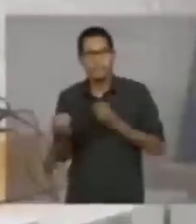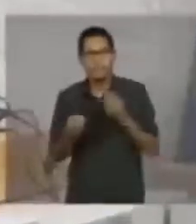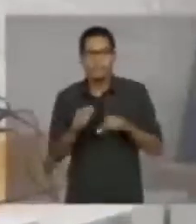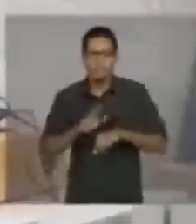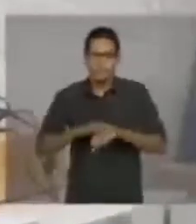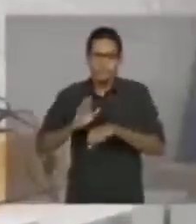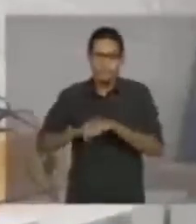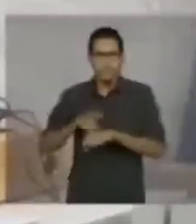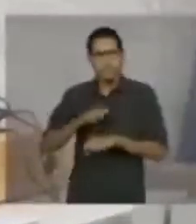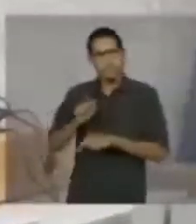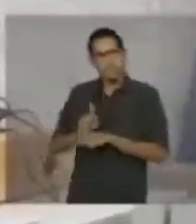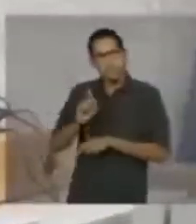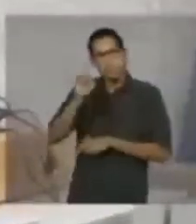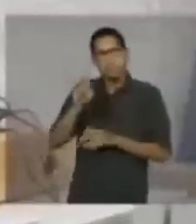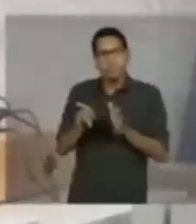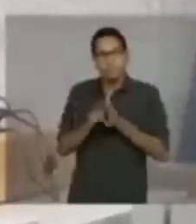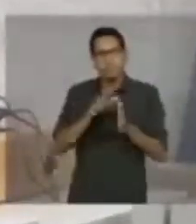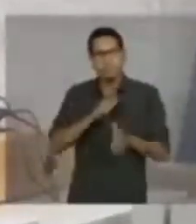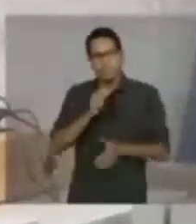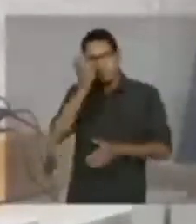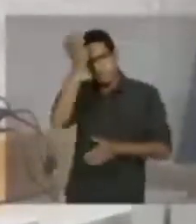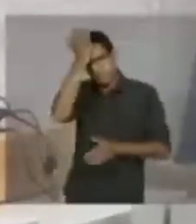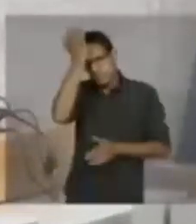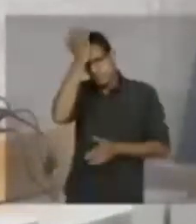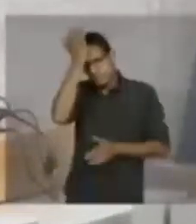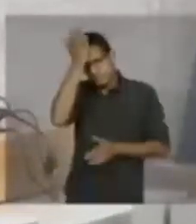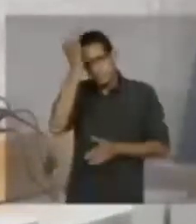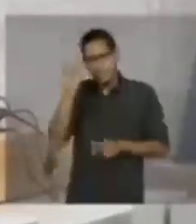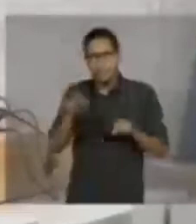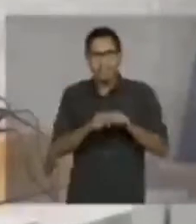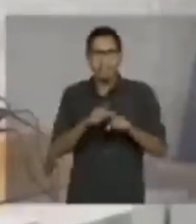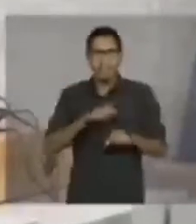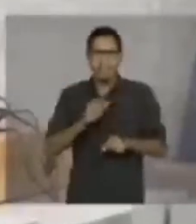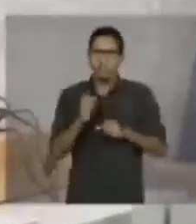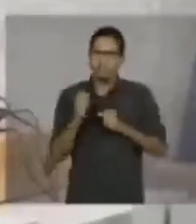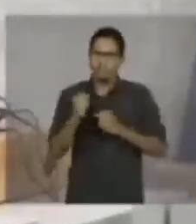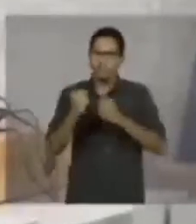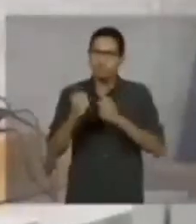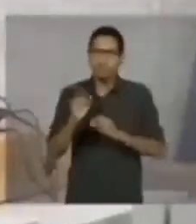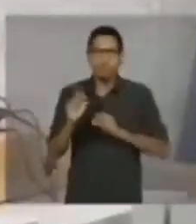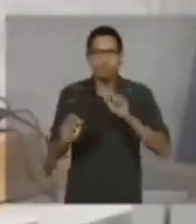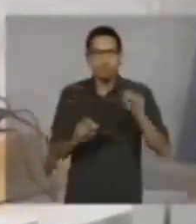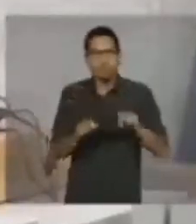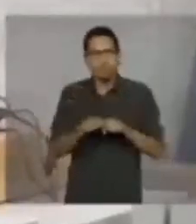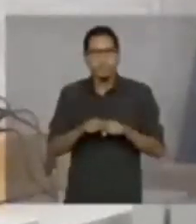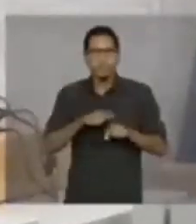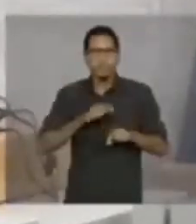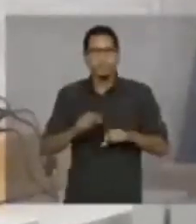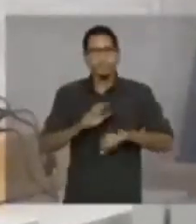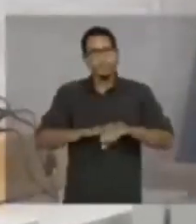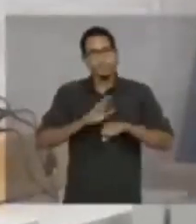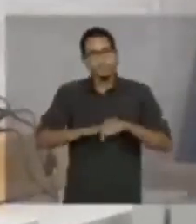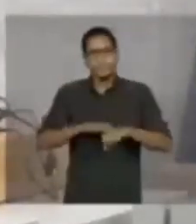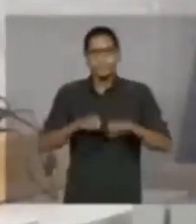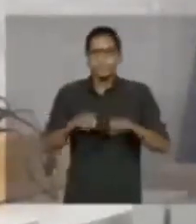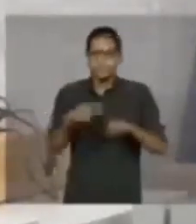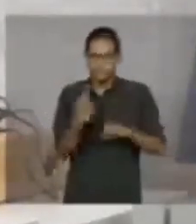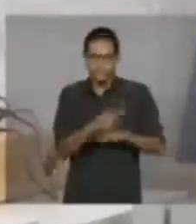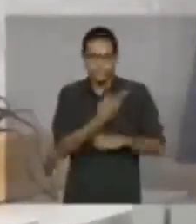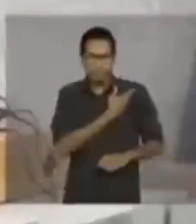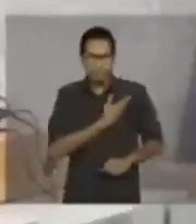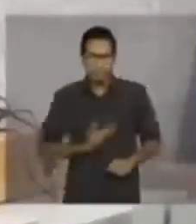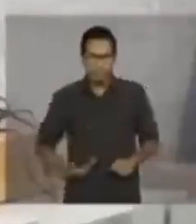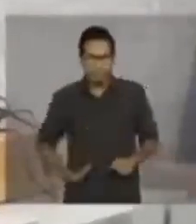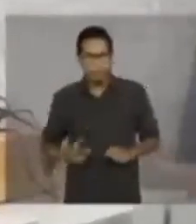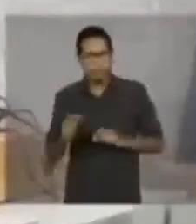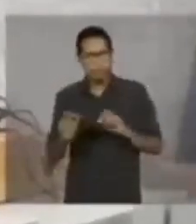Serra, terminou na gestão Kassab, e foi a última vez que a Secretaria do Verde teve força na estrutura de governo. De lá para cá foi sendo